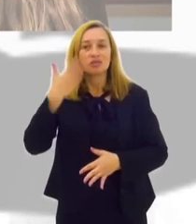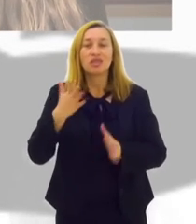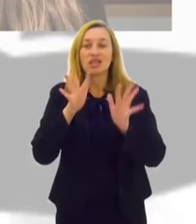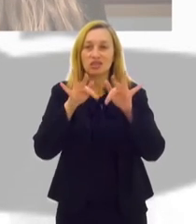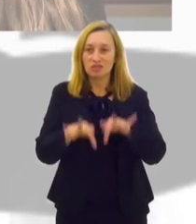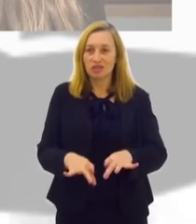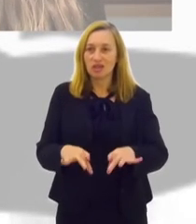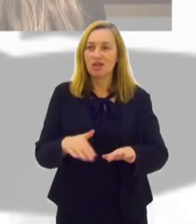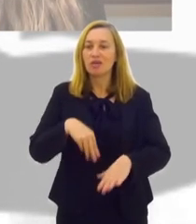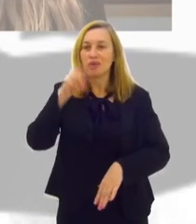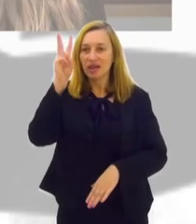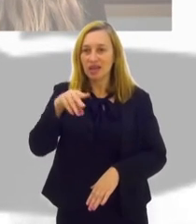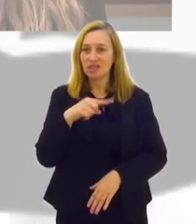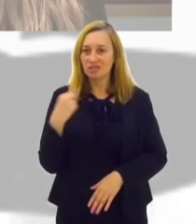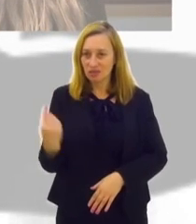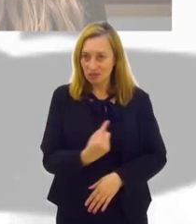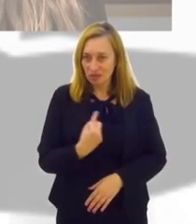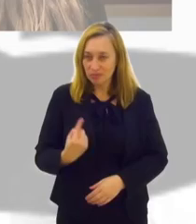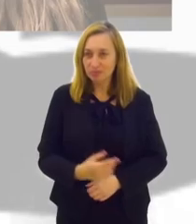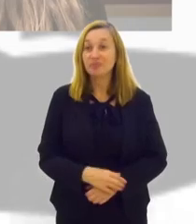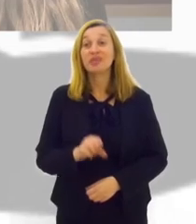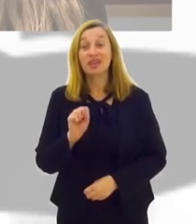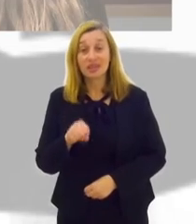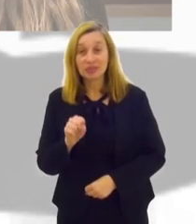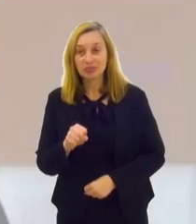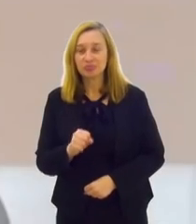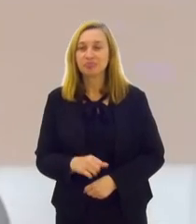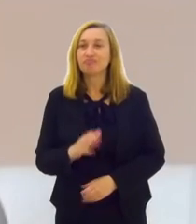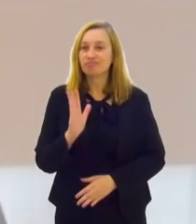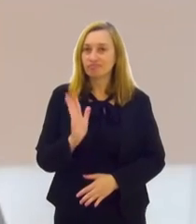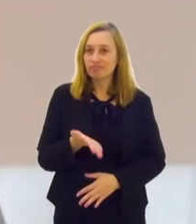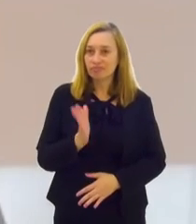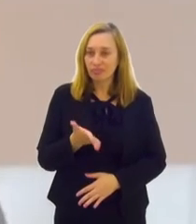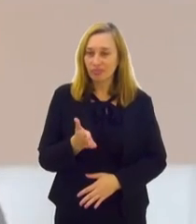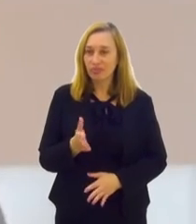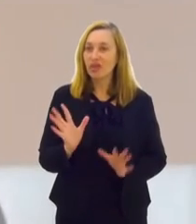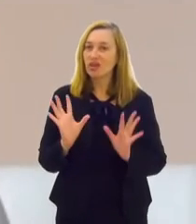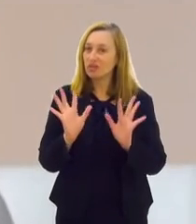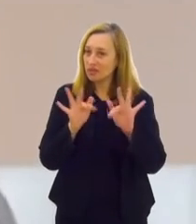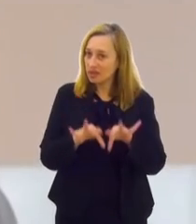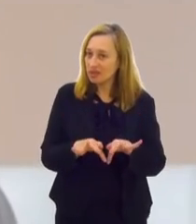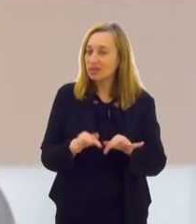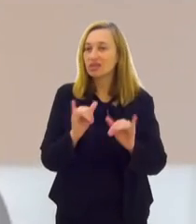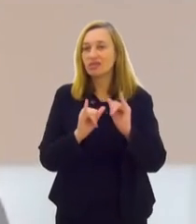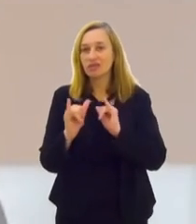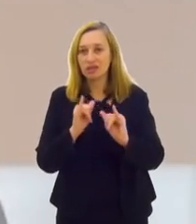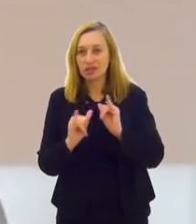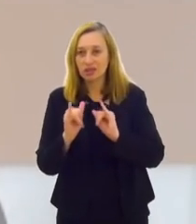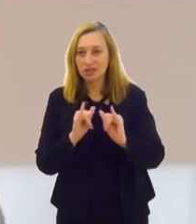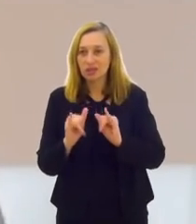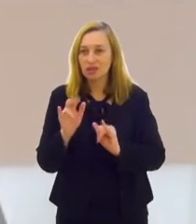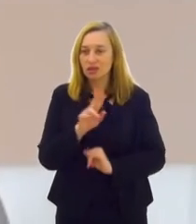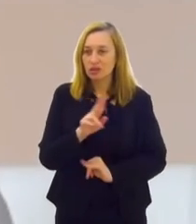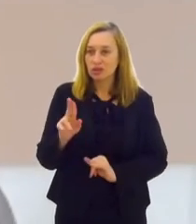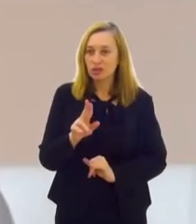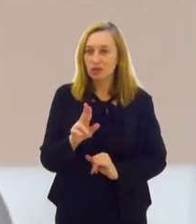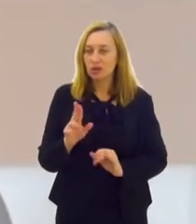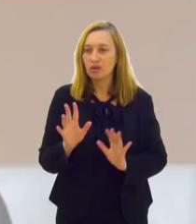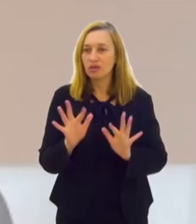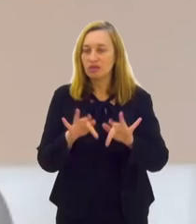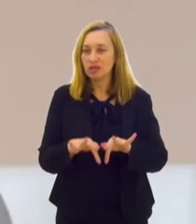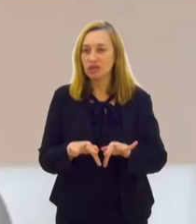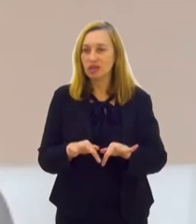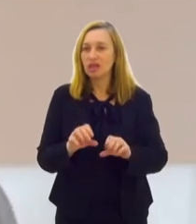uma mensagem final para quem nos assiste. Sim, e já só complementando a informação, o nome completo